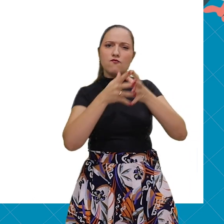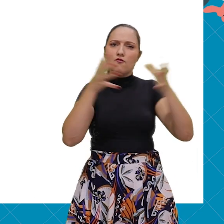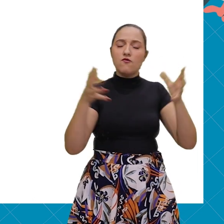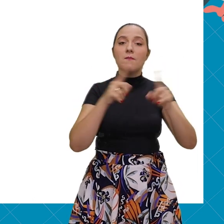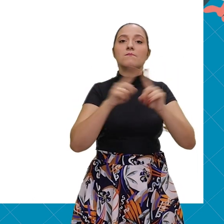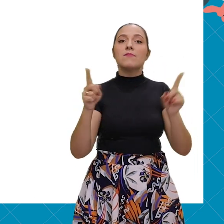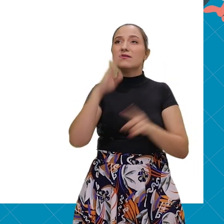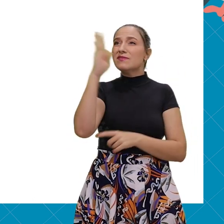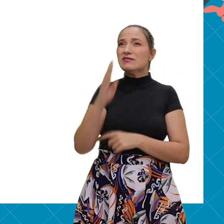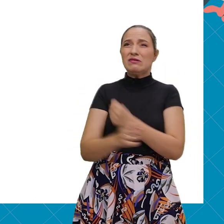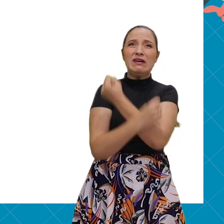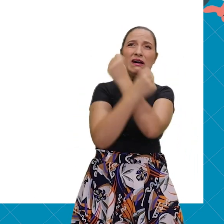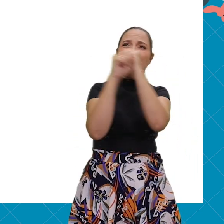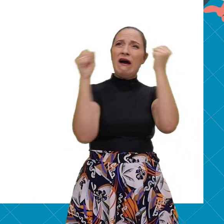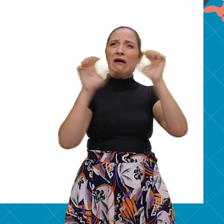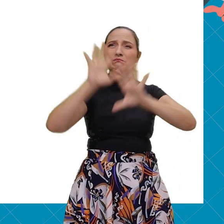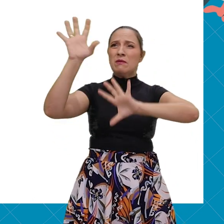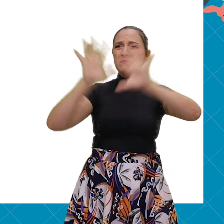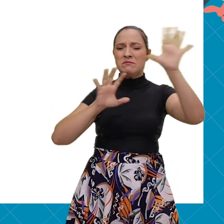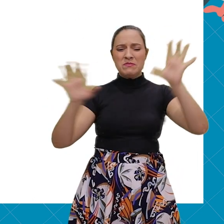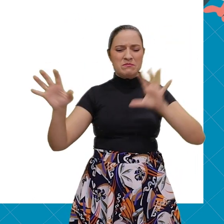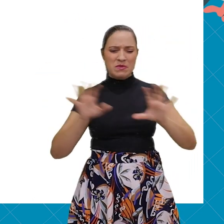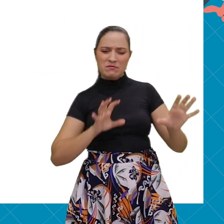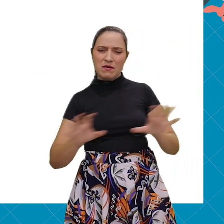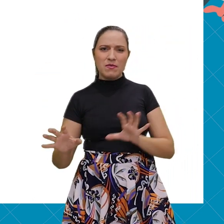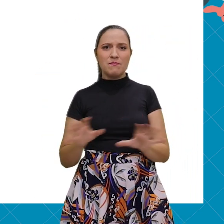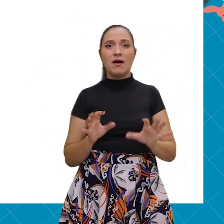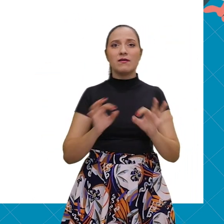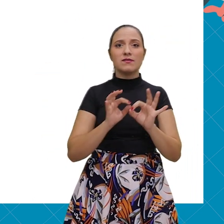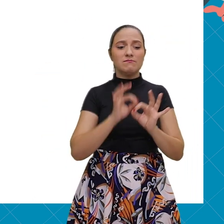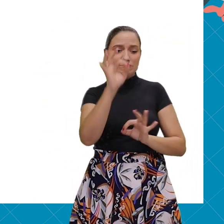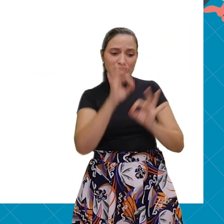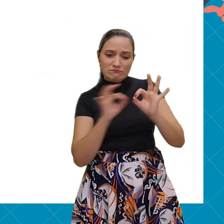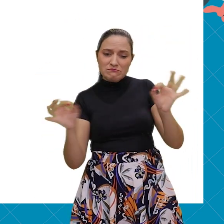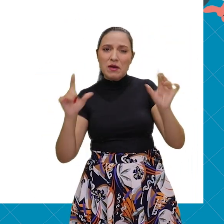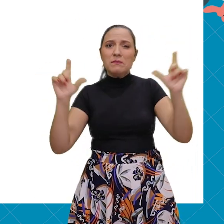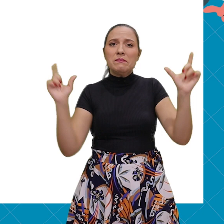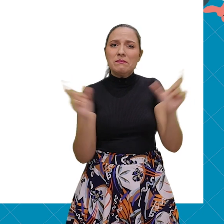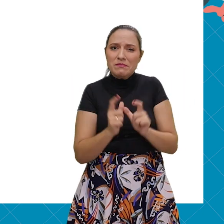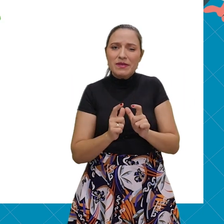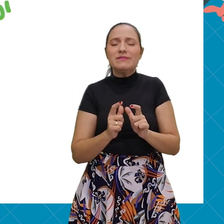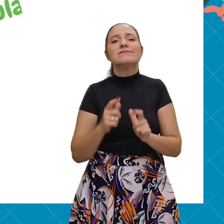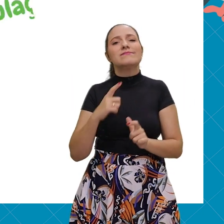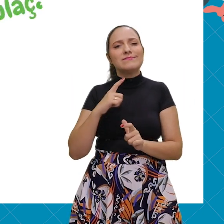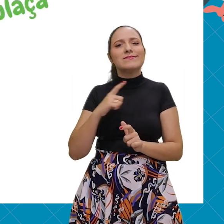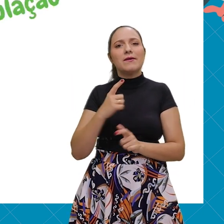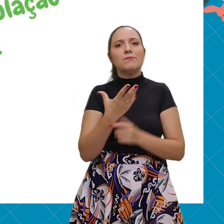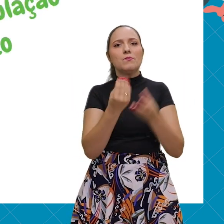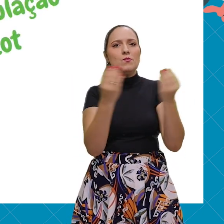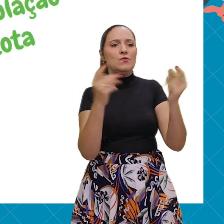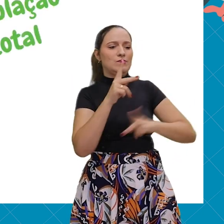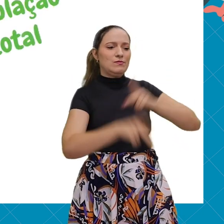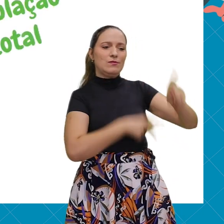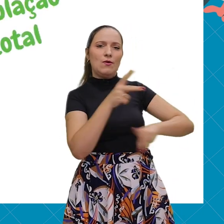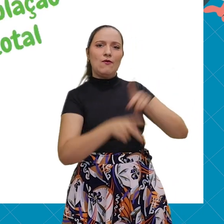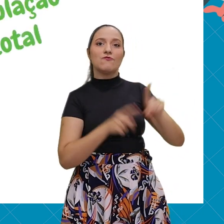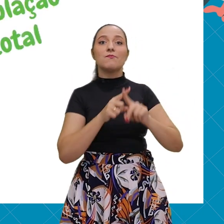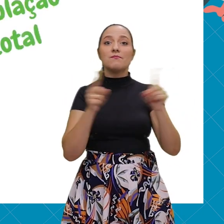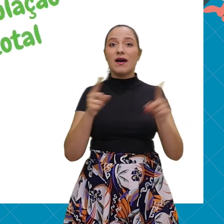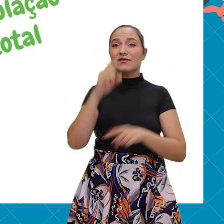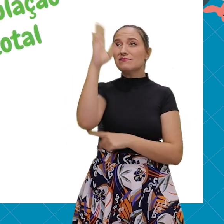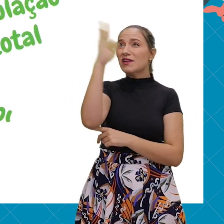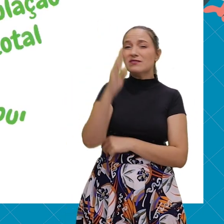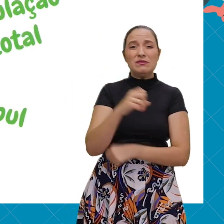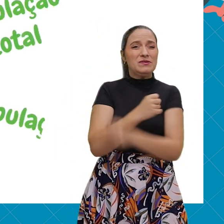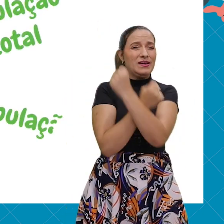mas a população relativa, que é o índice de pessoas por quilômetro quadrado, é baixa. Tem muitas pessoas, mas o território brasileiro